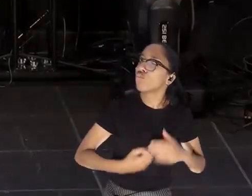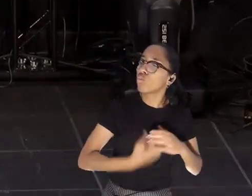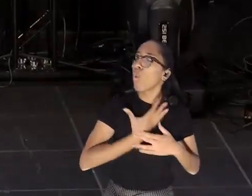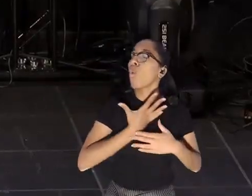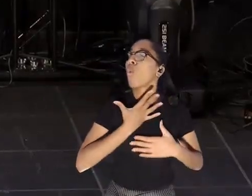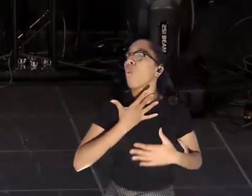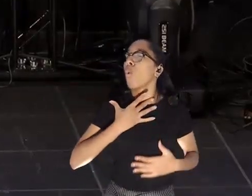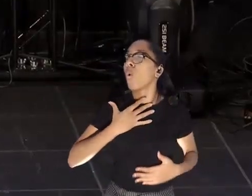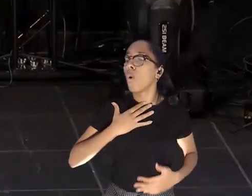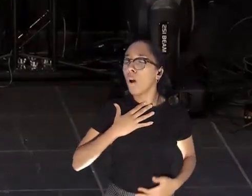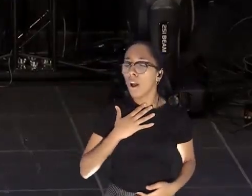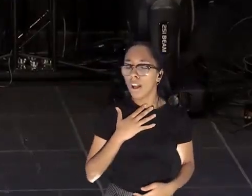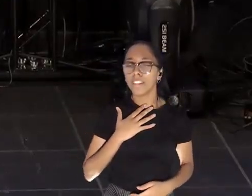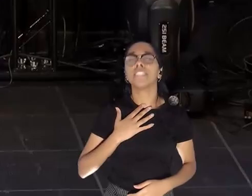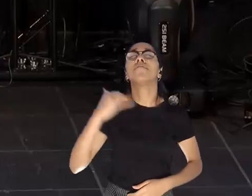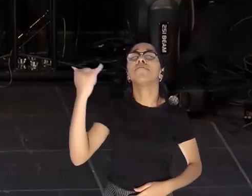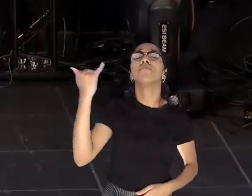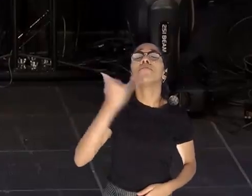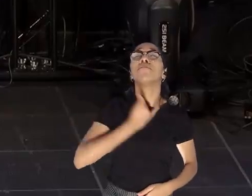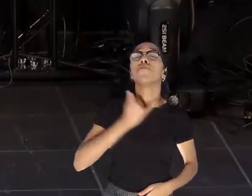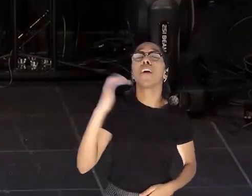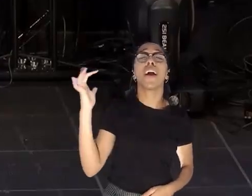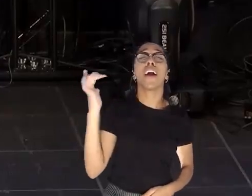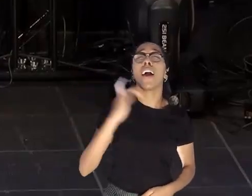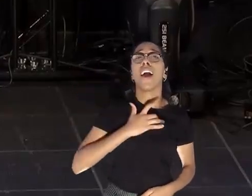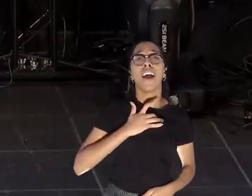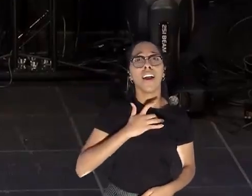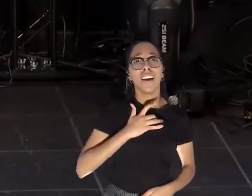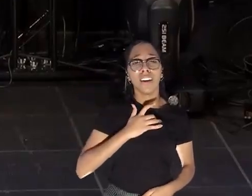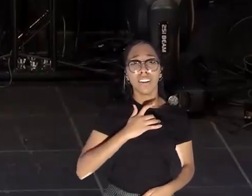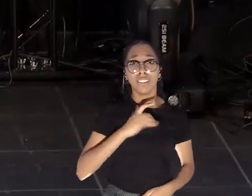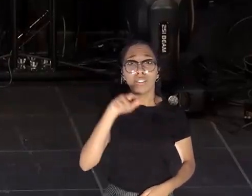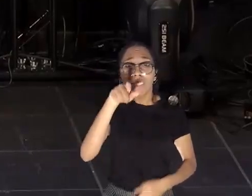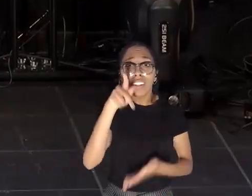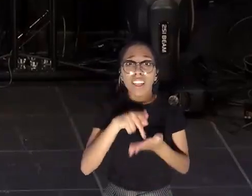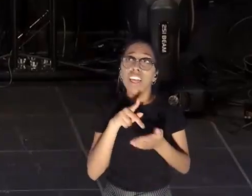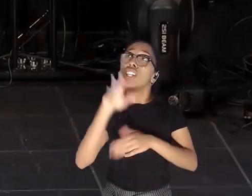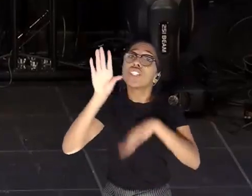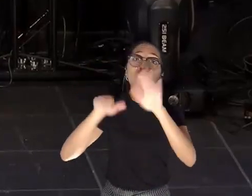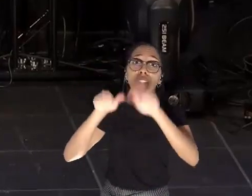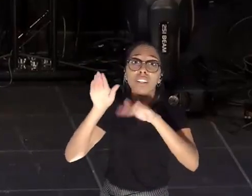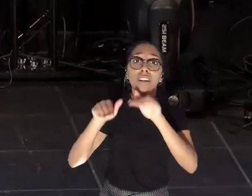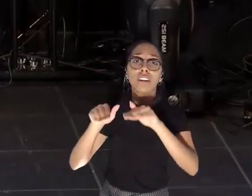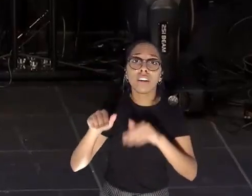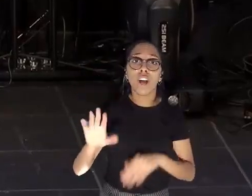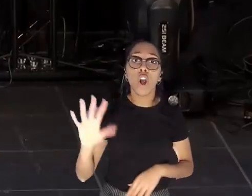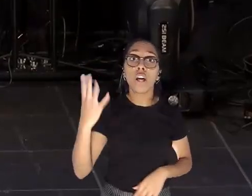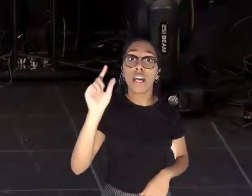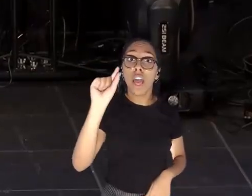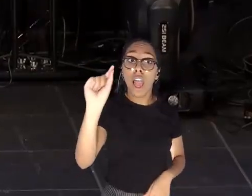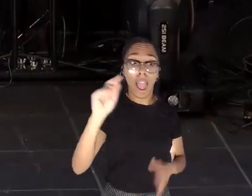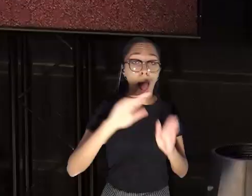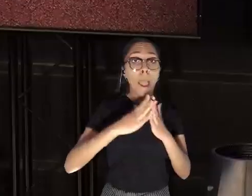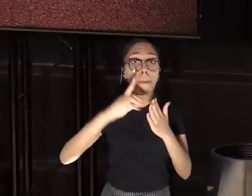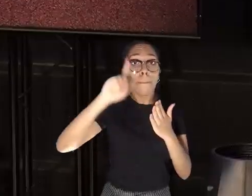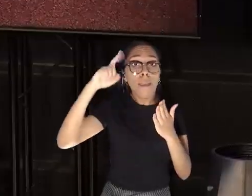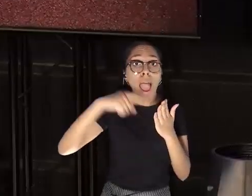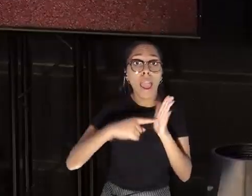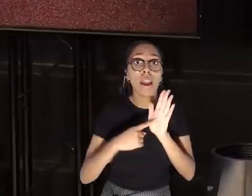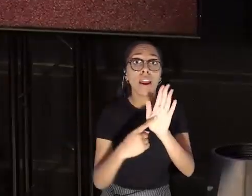comigo. Espírito Santo, sabe que se você chamar o Espírito Santo, sabe o que vai acontecer? João capítulo 7, versículo